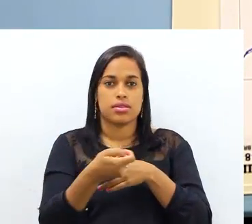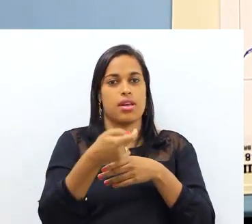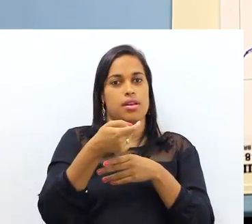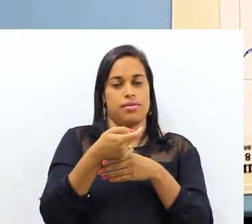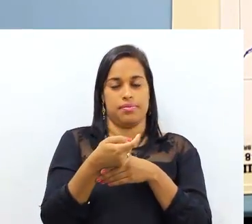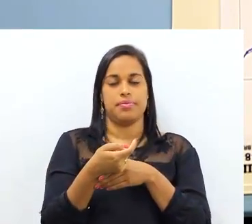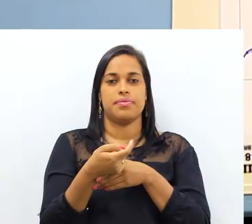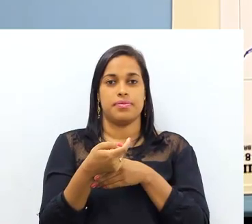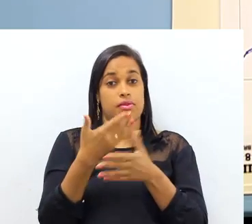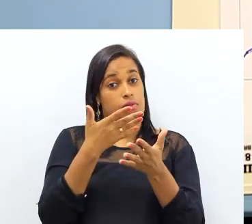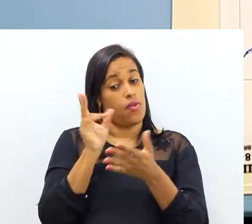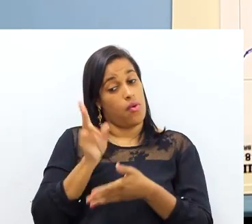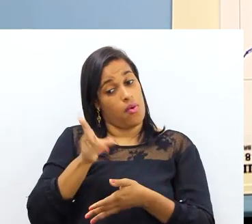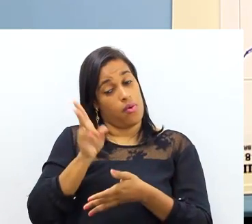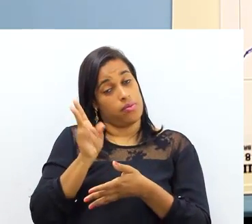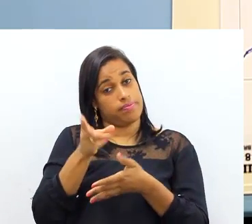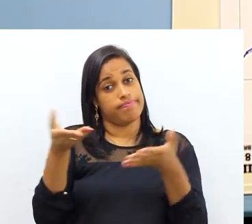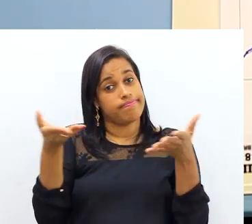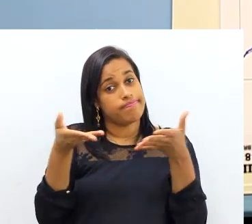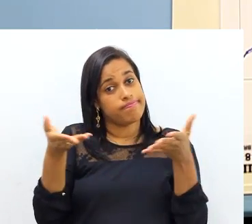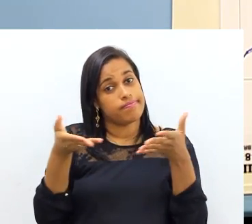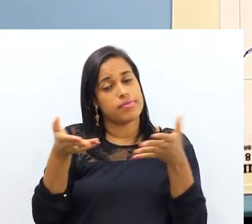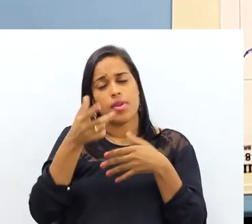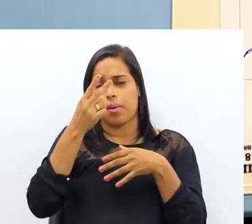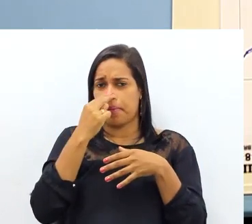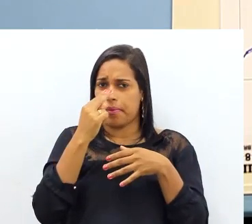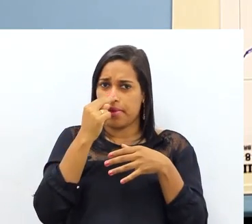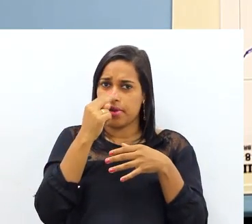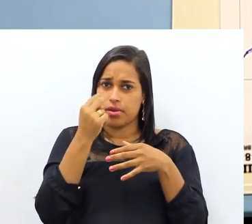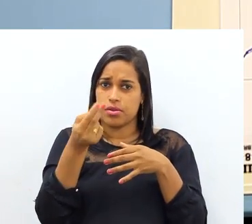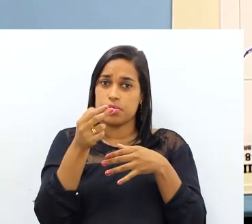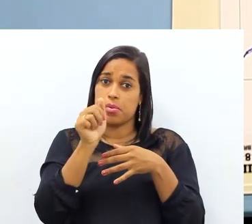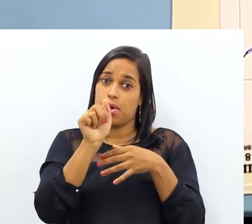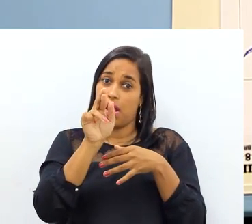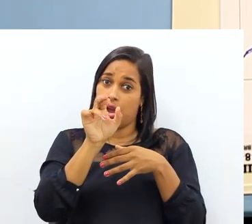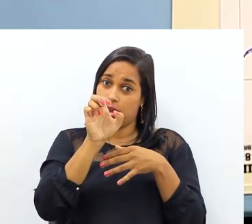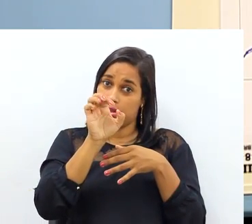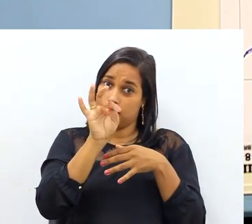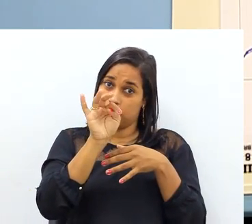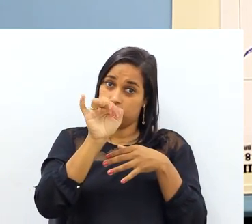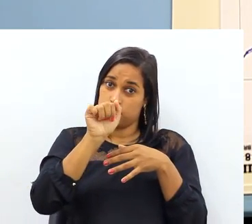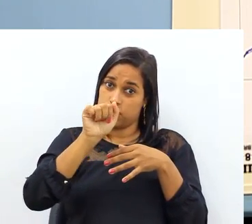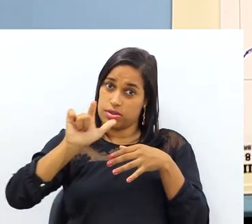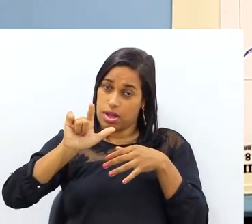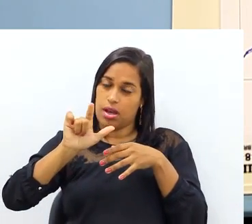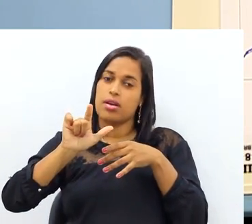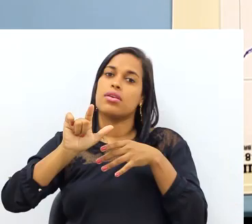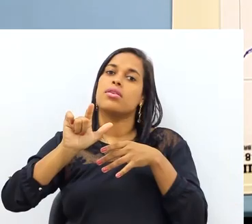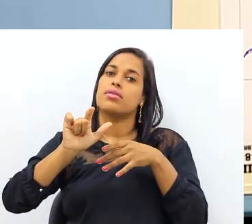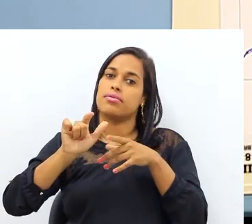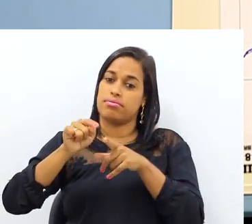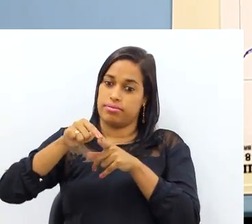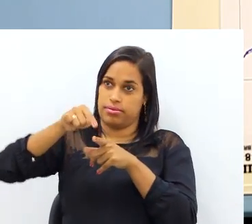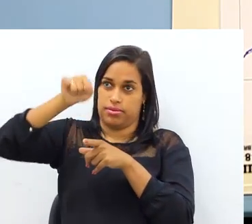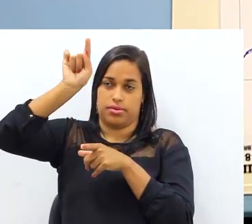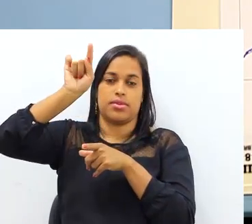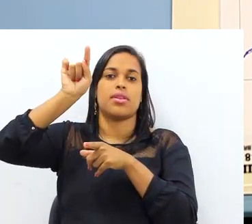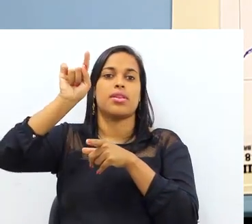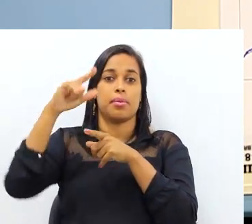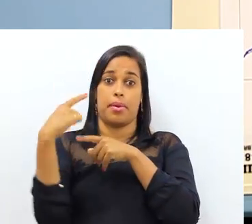vou continuar aqui agora, ó. Mesmo procedimento. A aresta final aqui, liguei para a fuga.